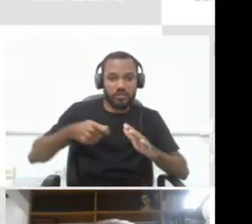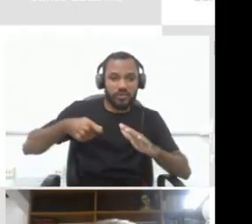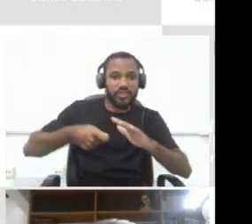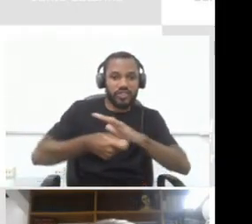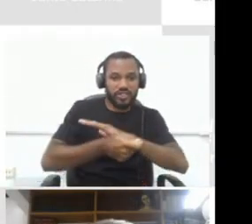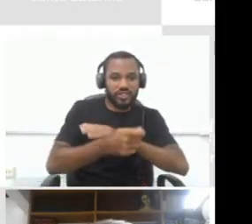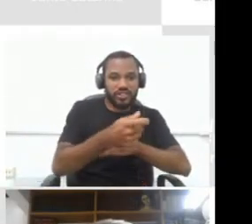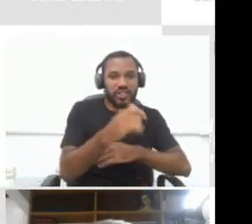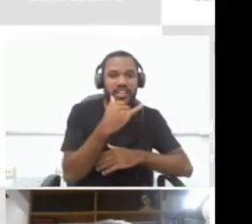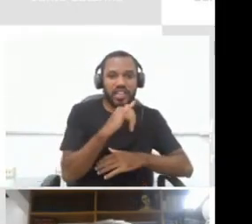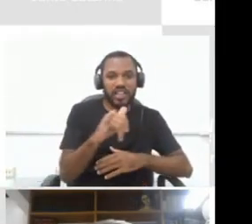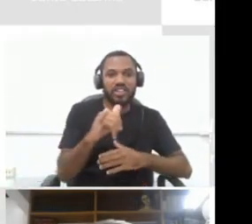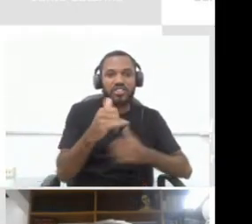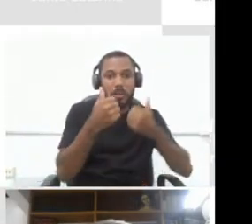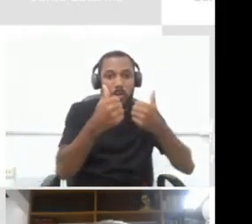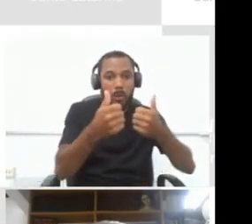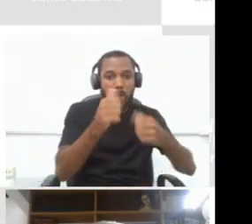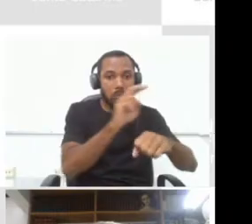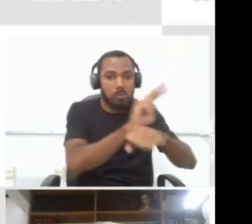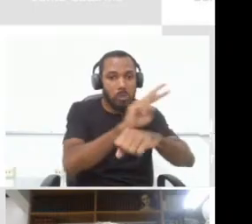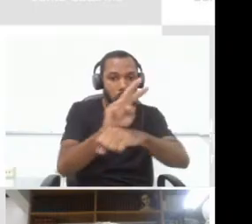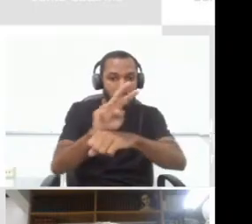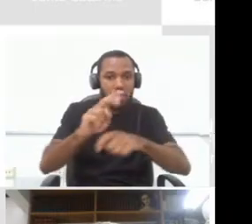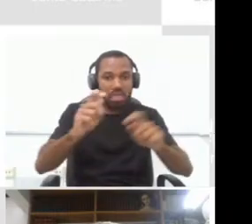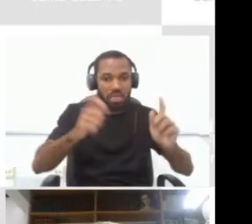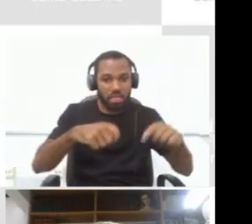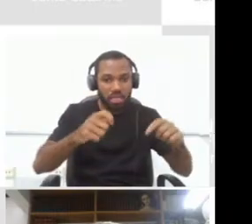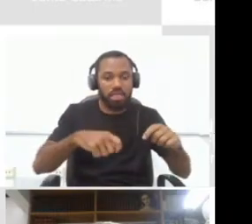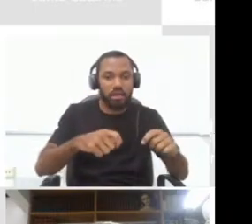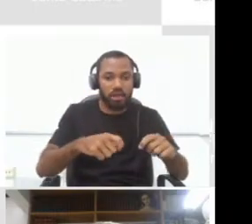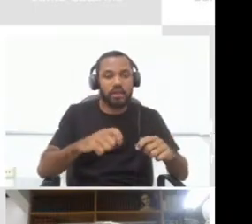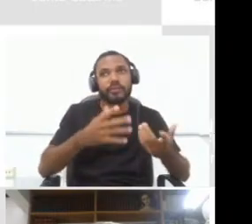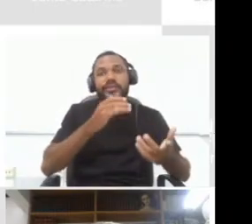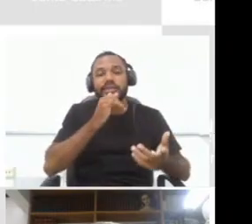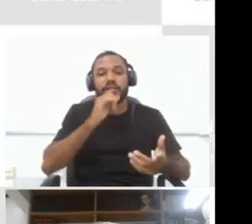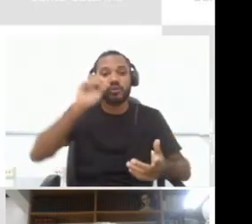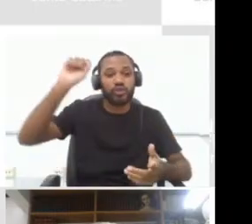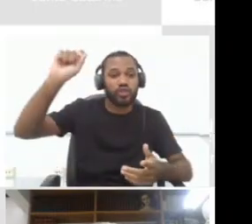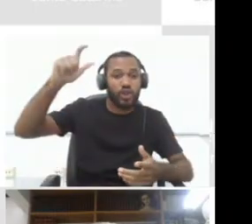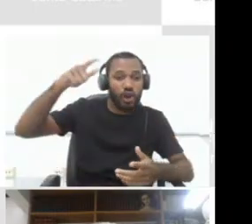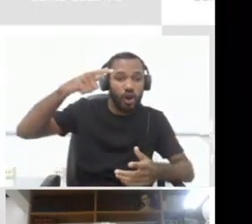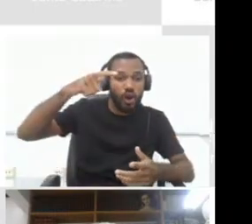os renováveis, né? Os renováveis, a energia solar, né?